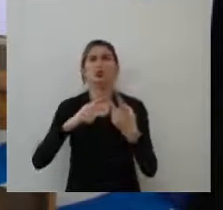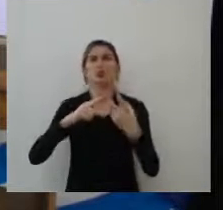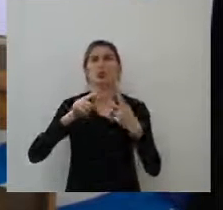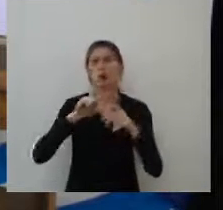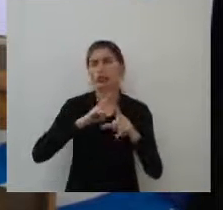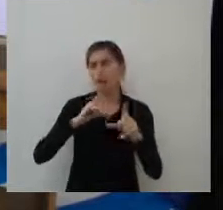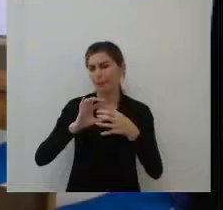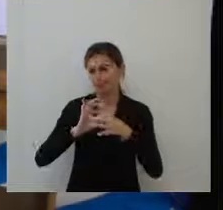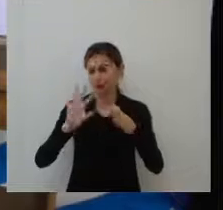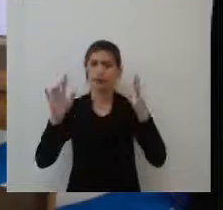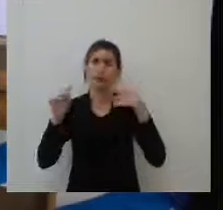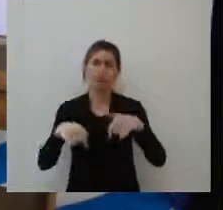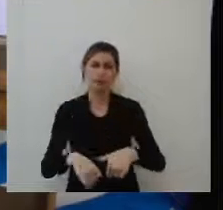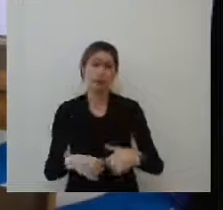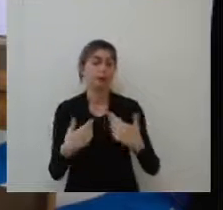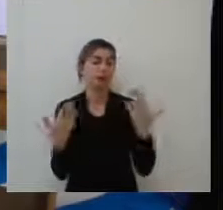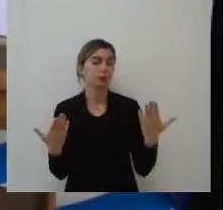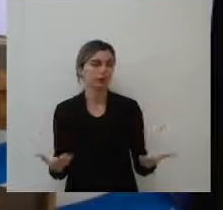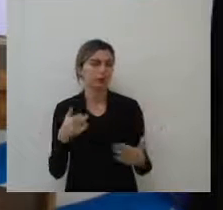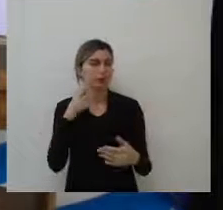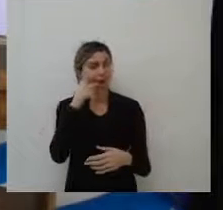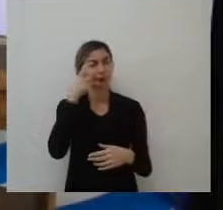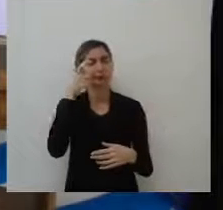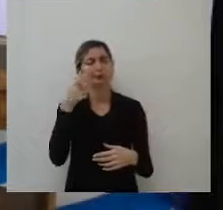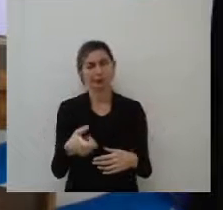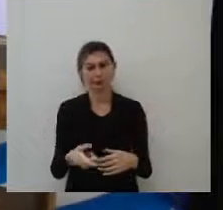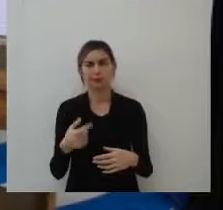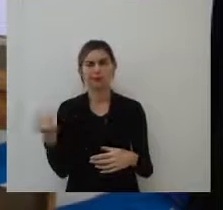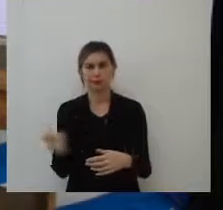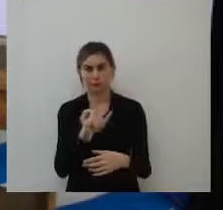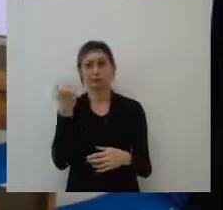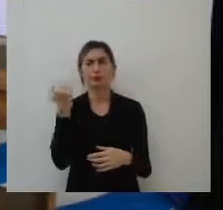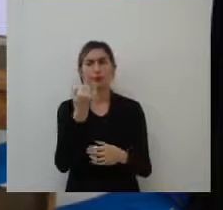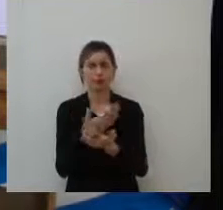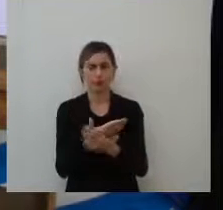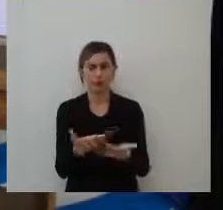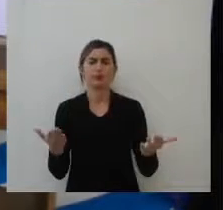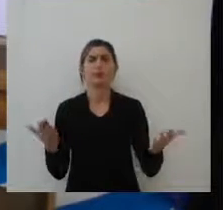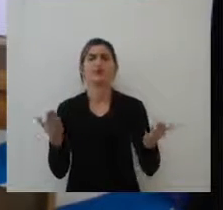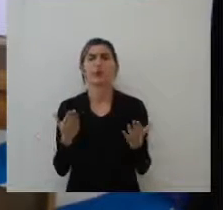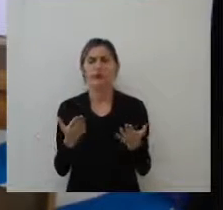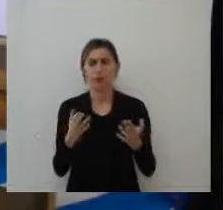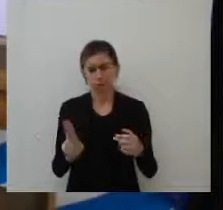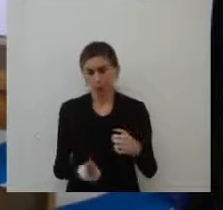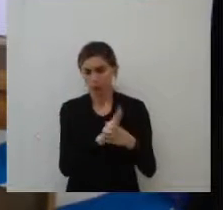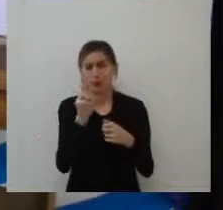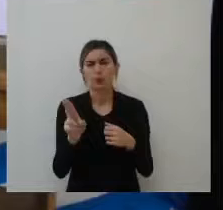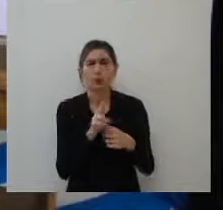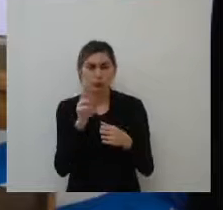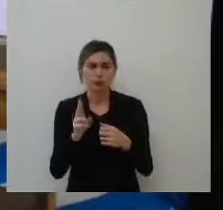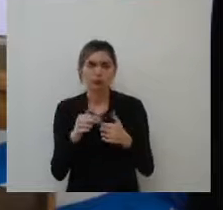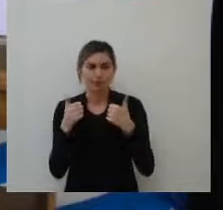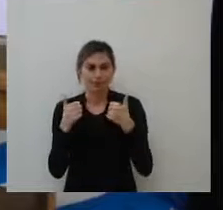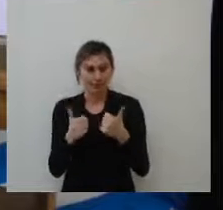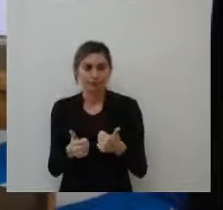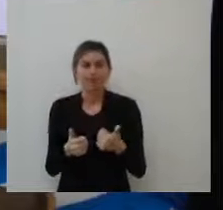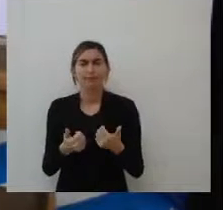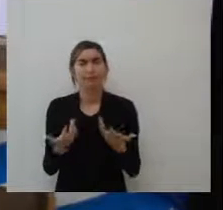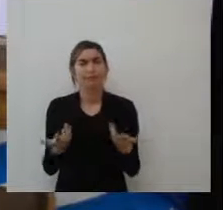uma maior liberdade. Então é interessante, é importante que vocês realmente utilizem esse recurso, tá?